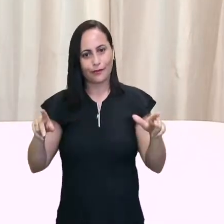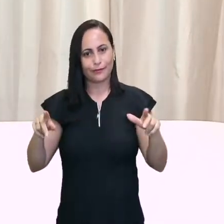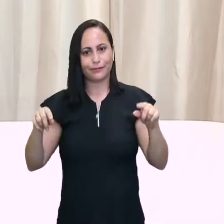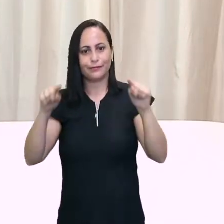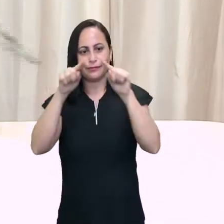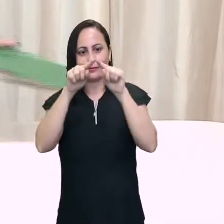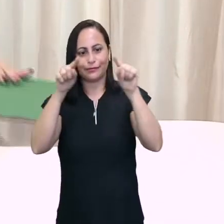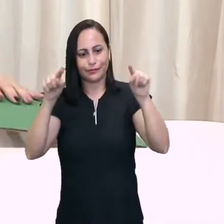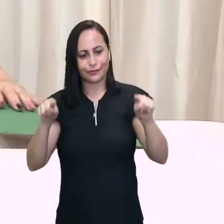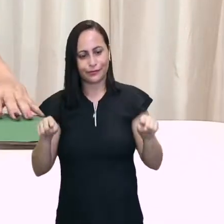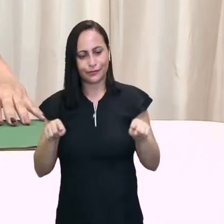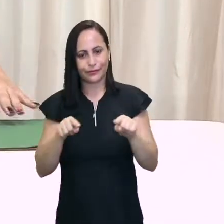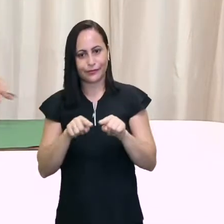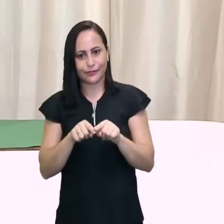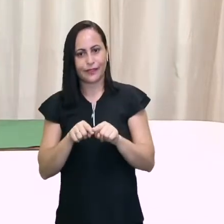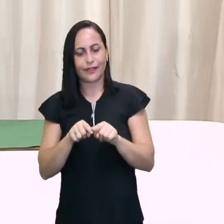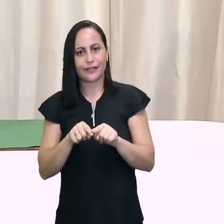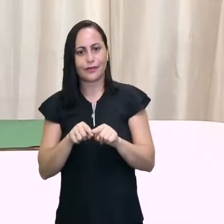Quadrado,